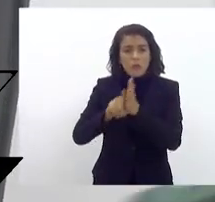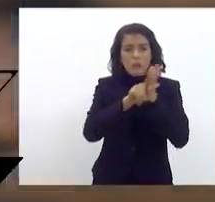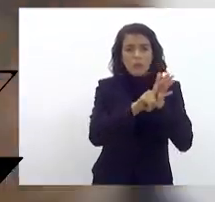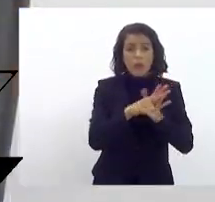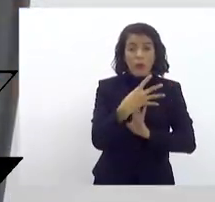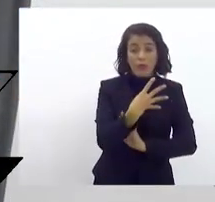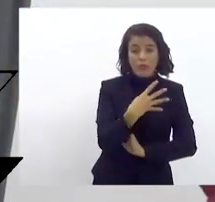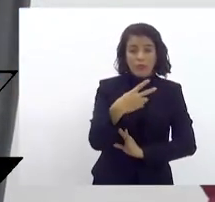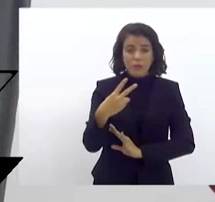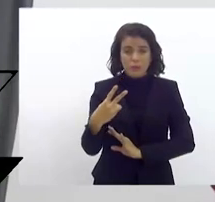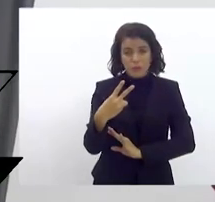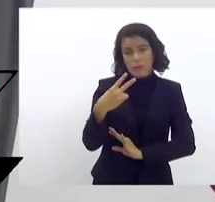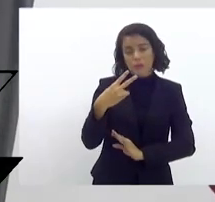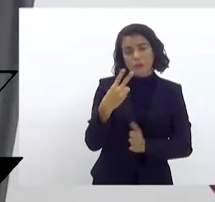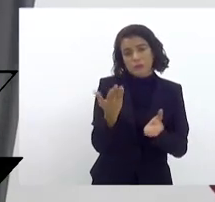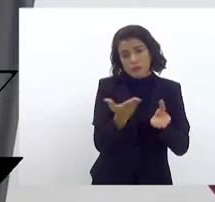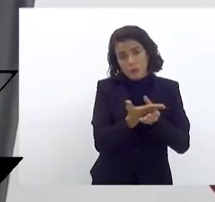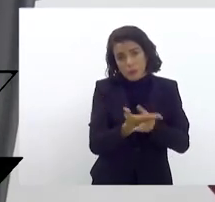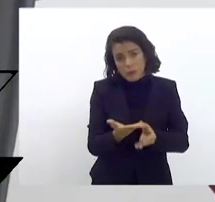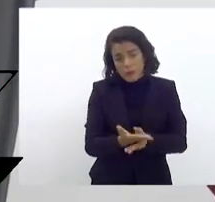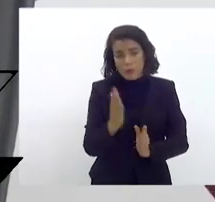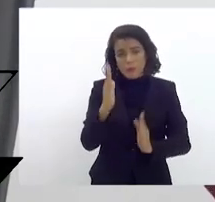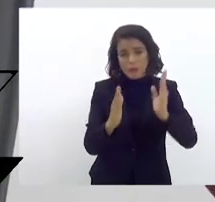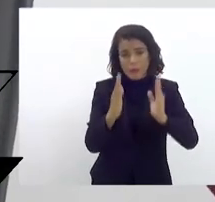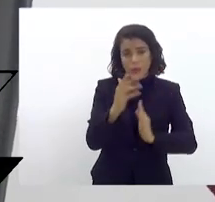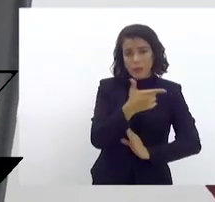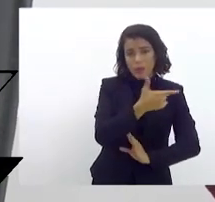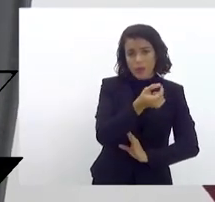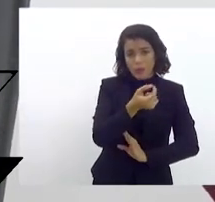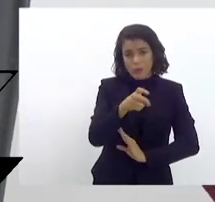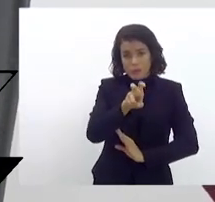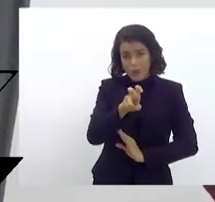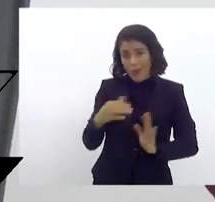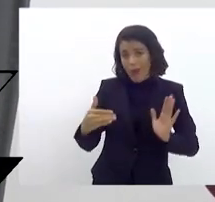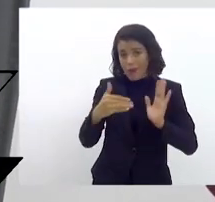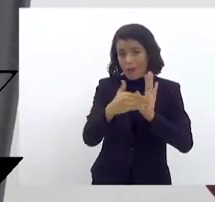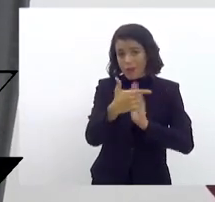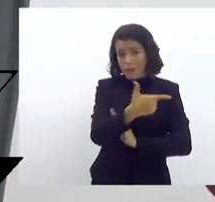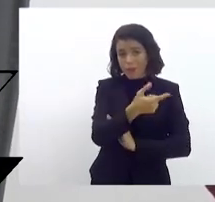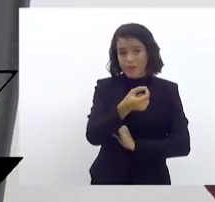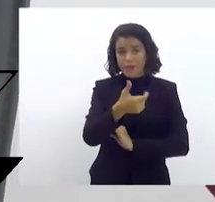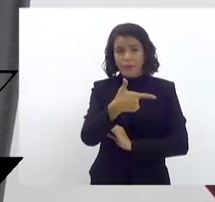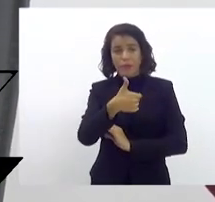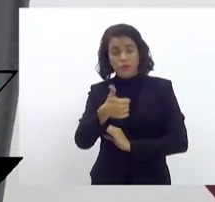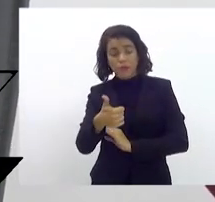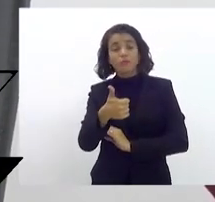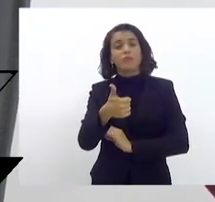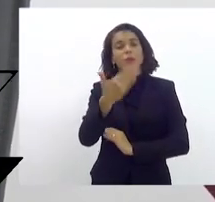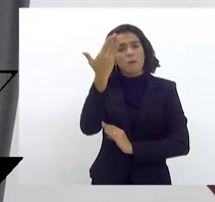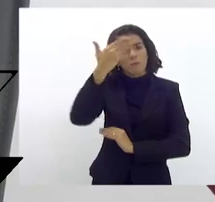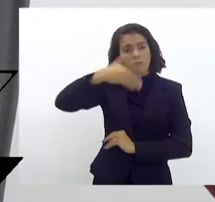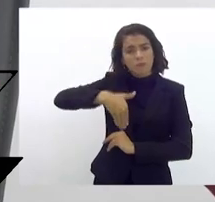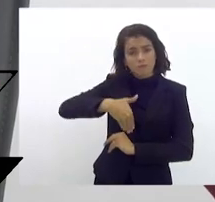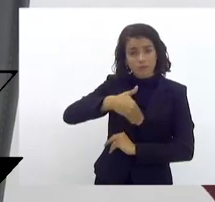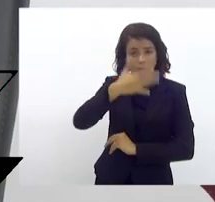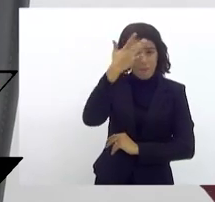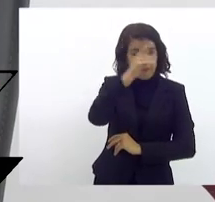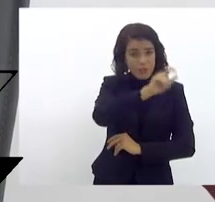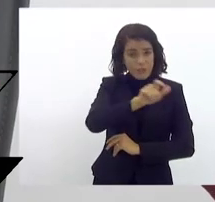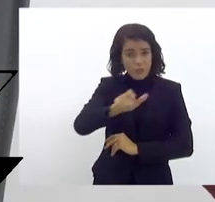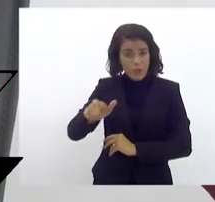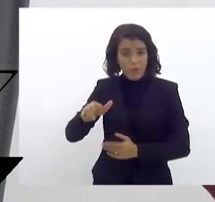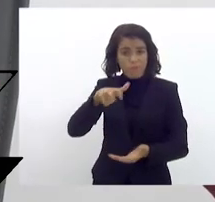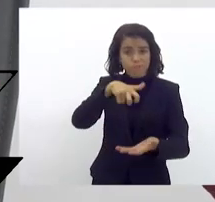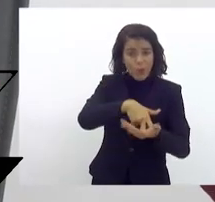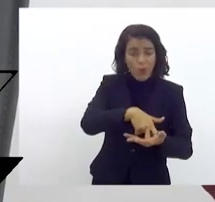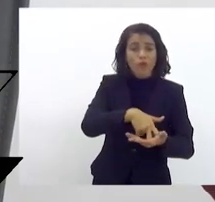processos criminais no período do 2005 a 2021 demonstrando que os Réus foram